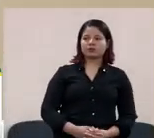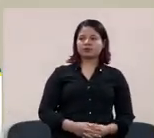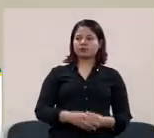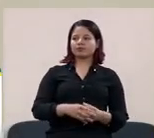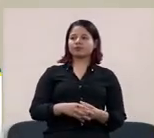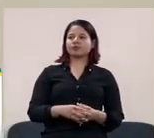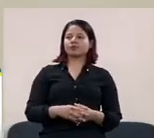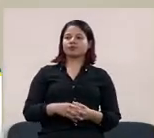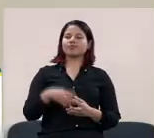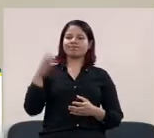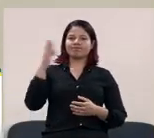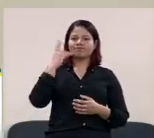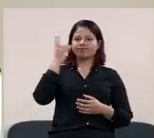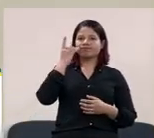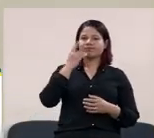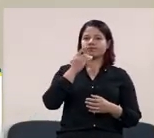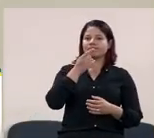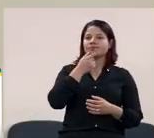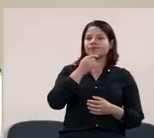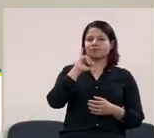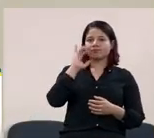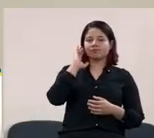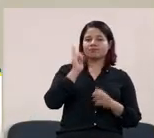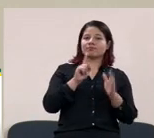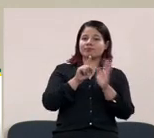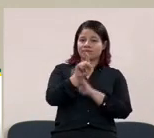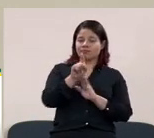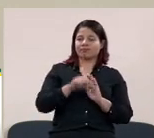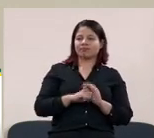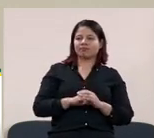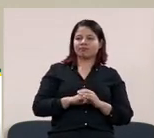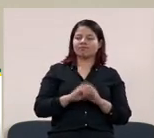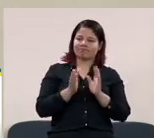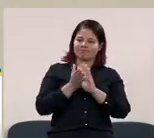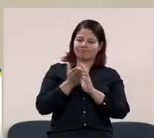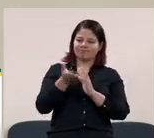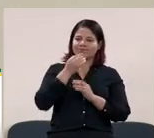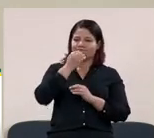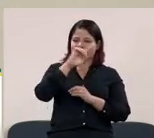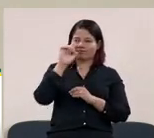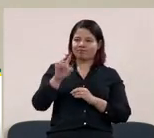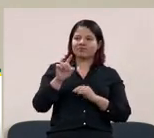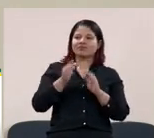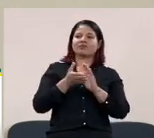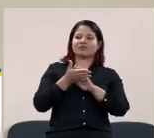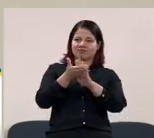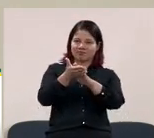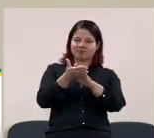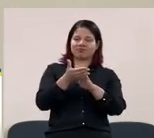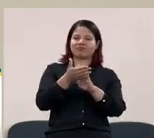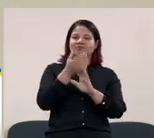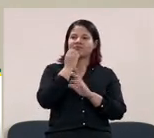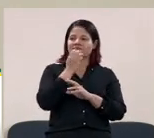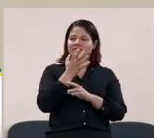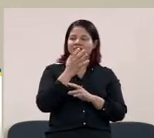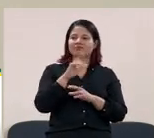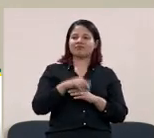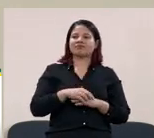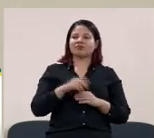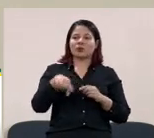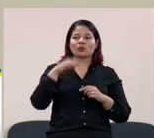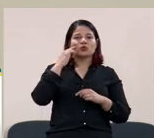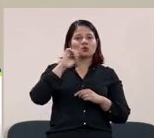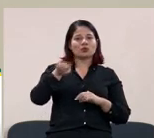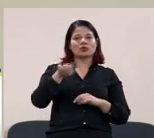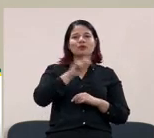dia. Parabéns ao dia dos professores. Depois, no pequeno expediente, vou me manifestar também, porque sou professor. E parabéns.